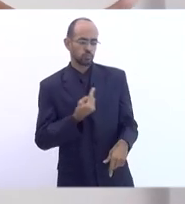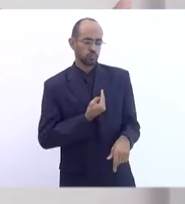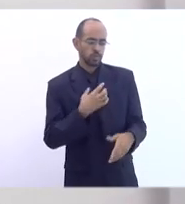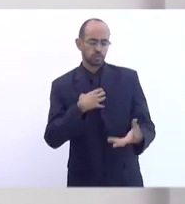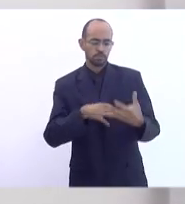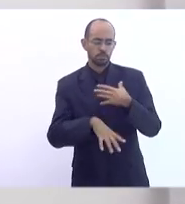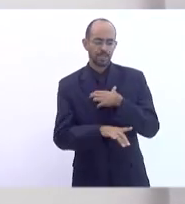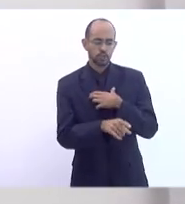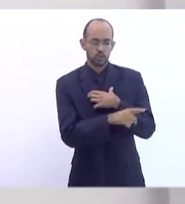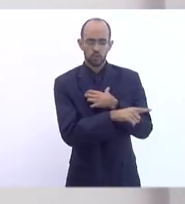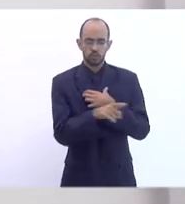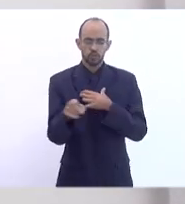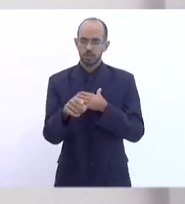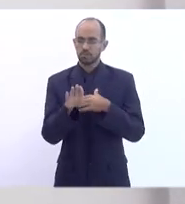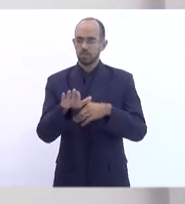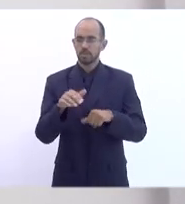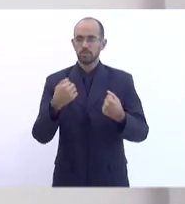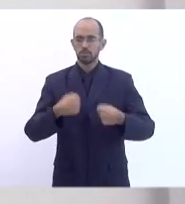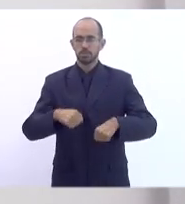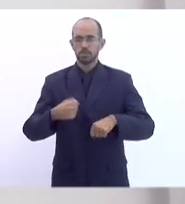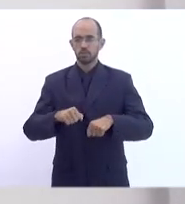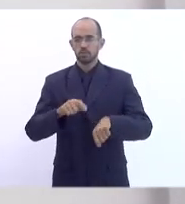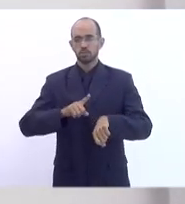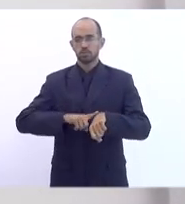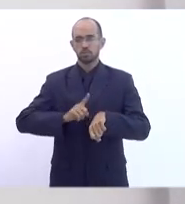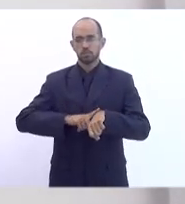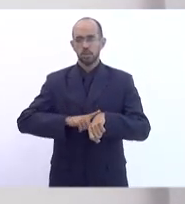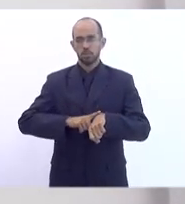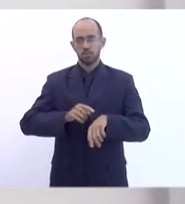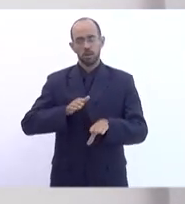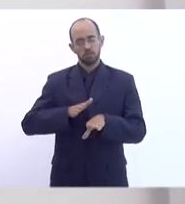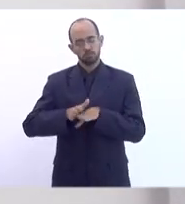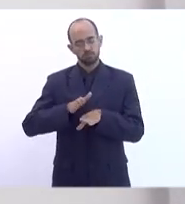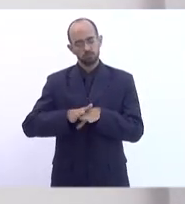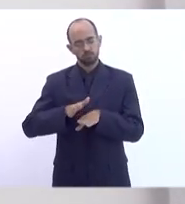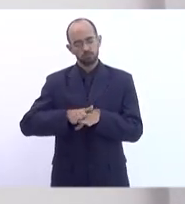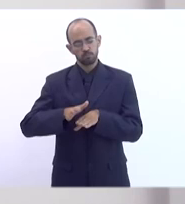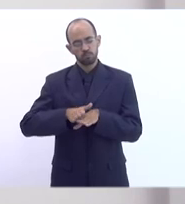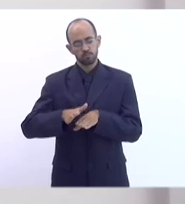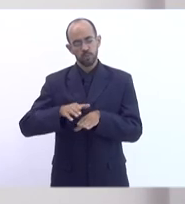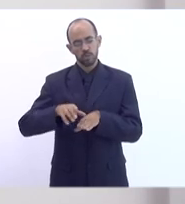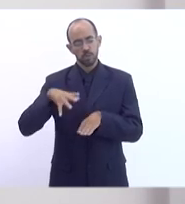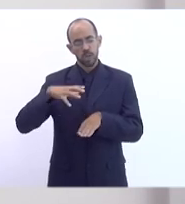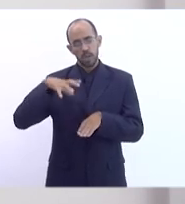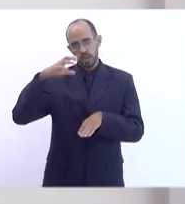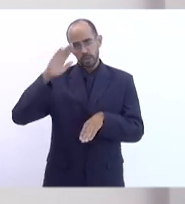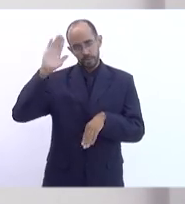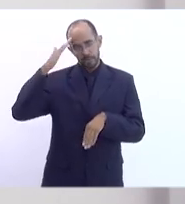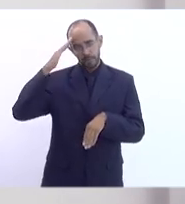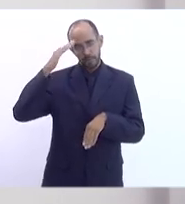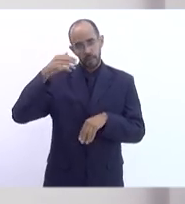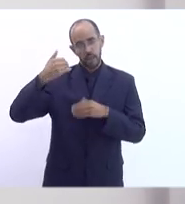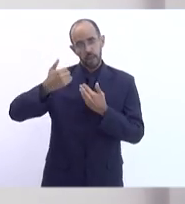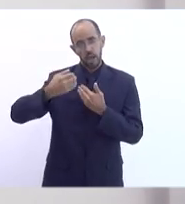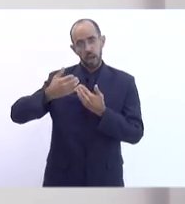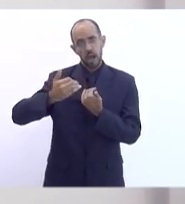empatia mas eu preciso de um tempo para estruir a recomendação do Ministério Público